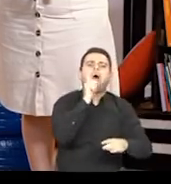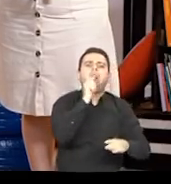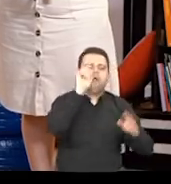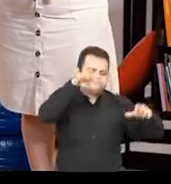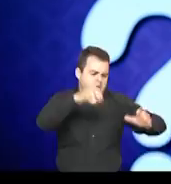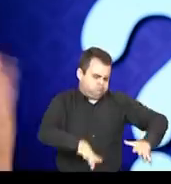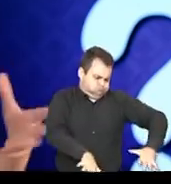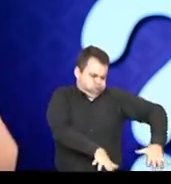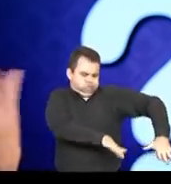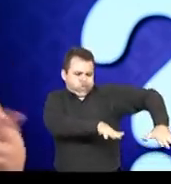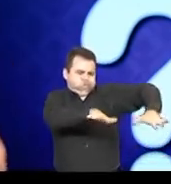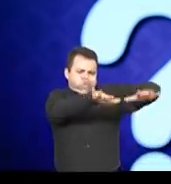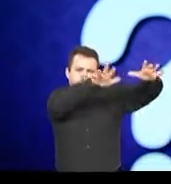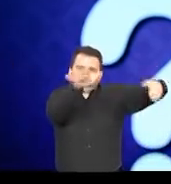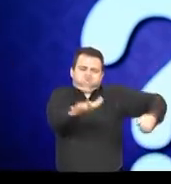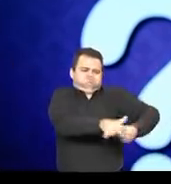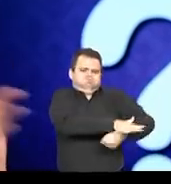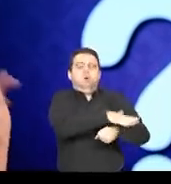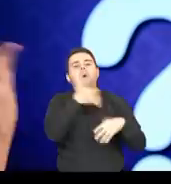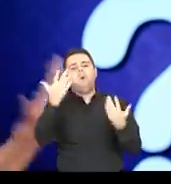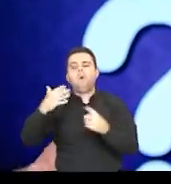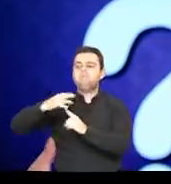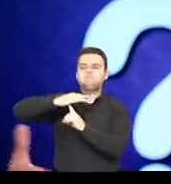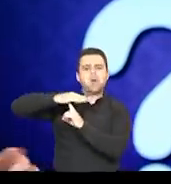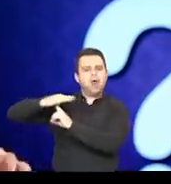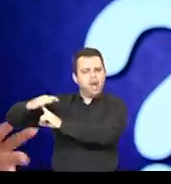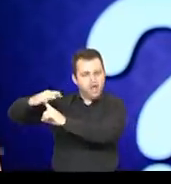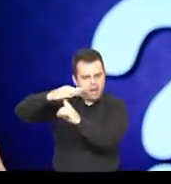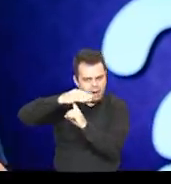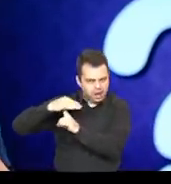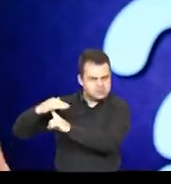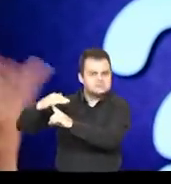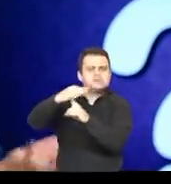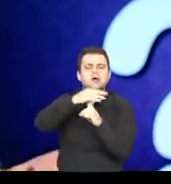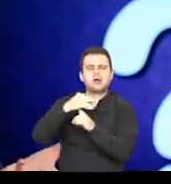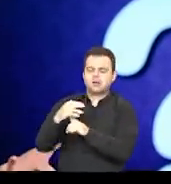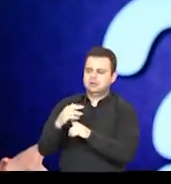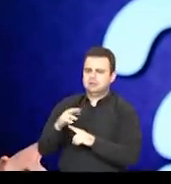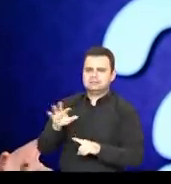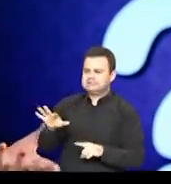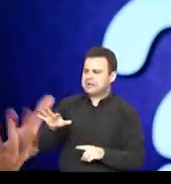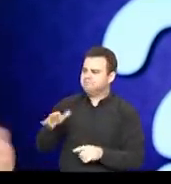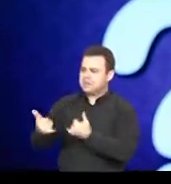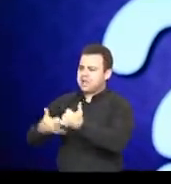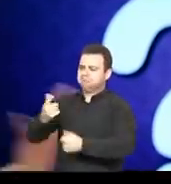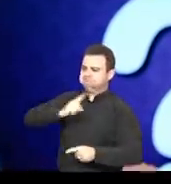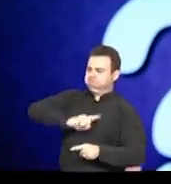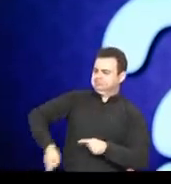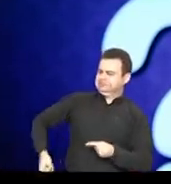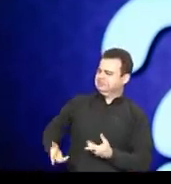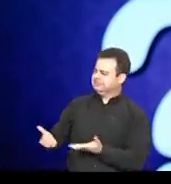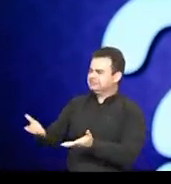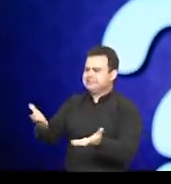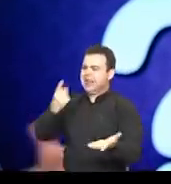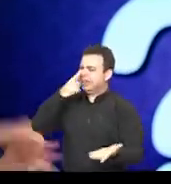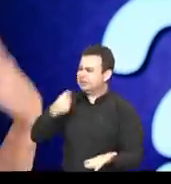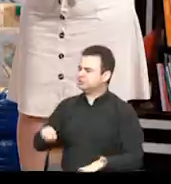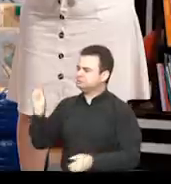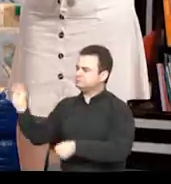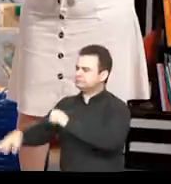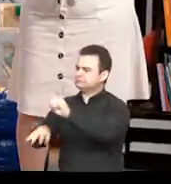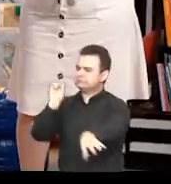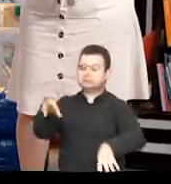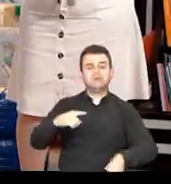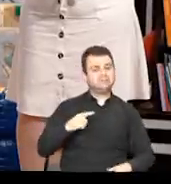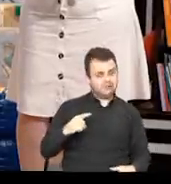chove muito? Ou então alguma praça no bairro que vocês moram, que vocês não possam brincar porque tem muito lixo? Que